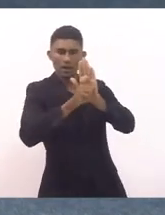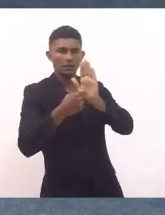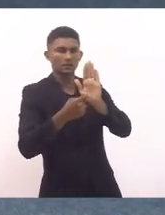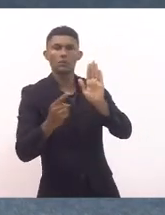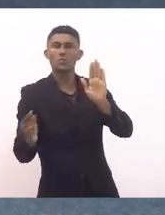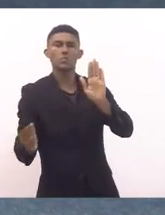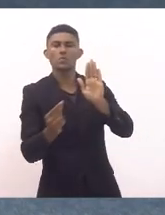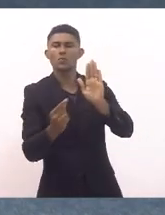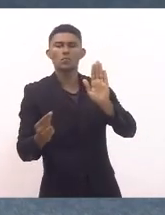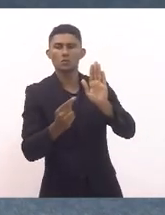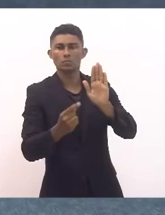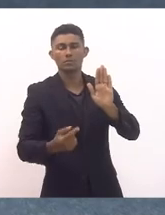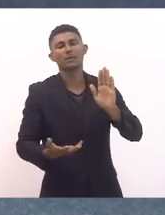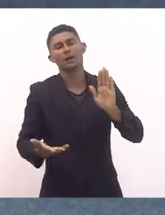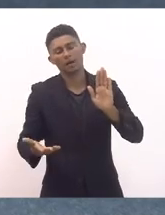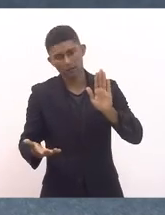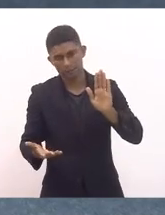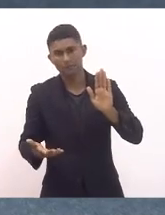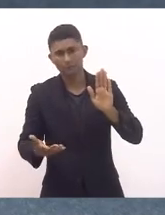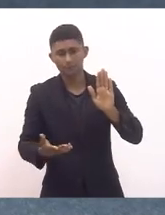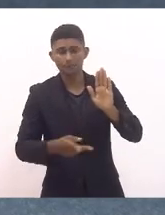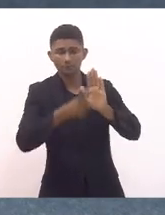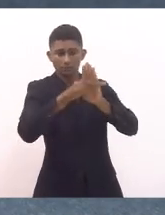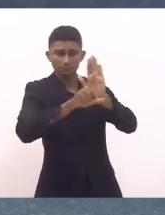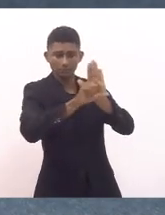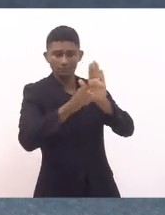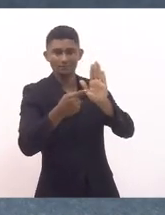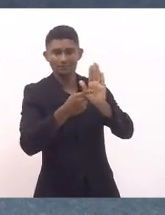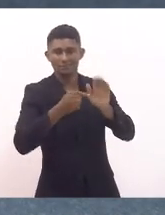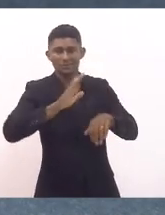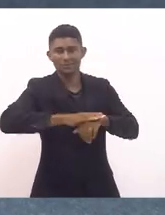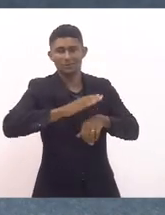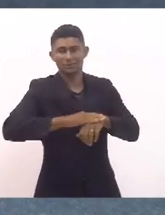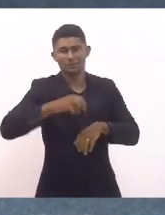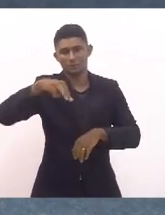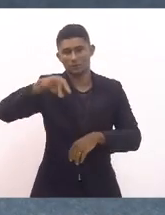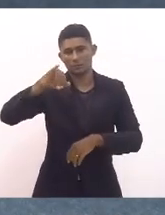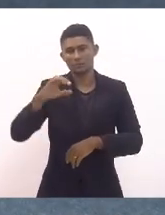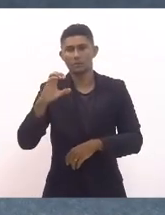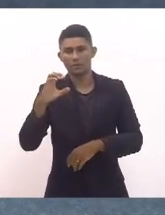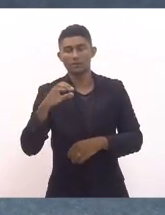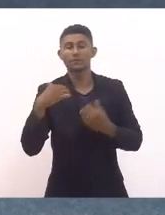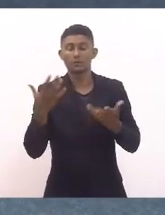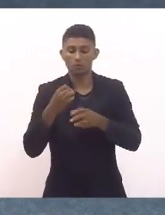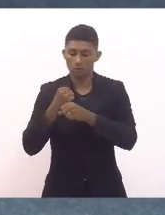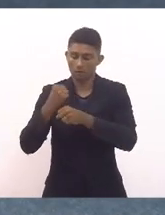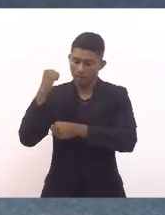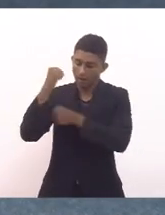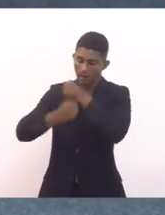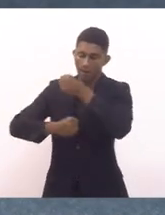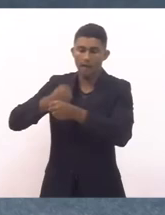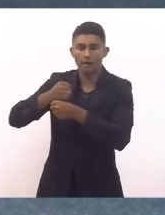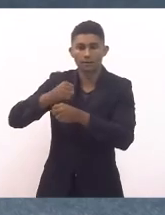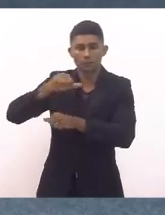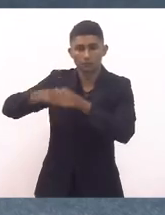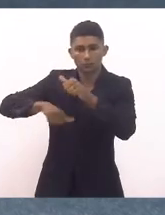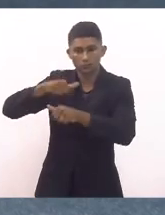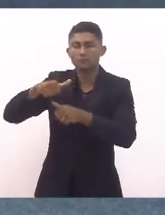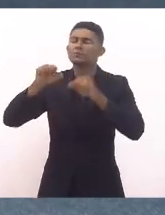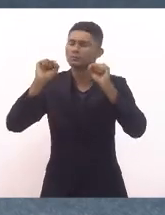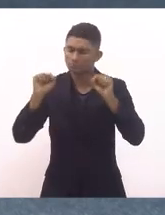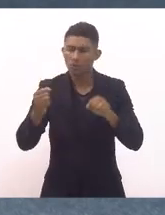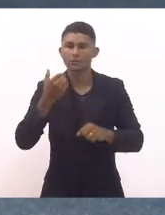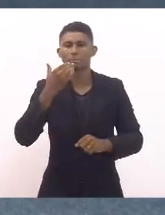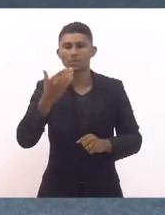de revogar o projeto do deputado Mink, que mudou o ano eleitoral, o ano legislativo, e a gente já pode pedir a revogação de